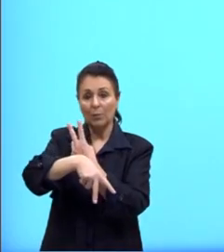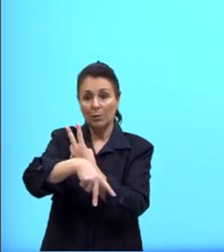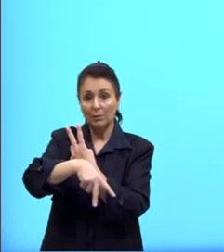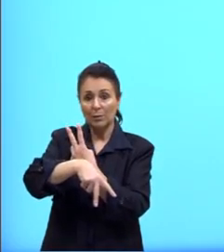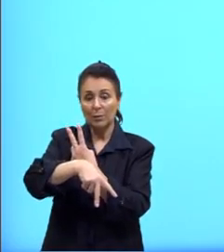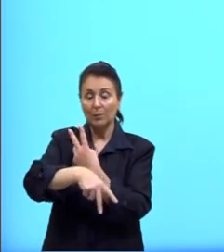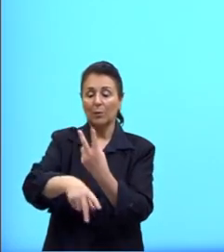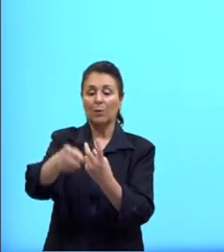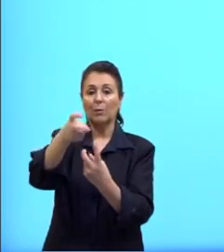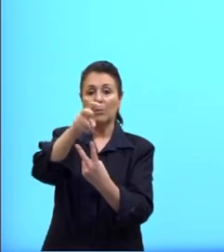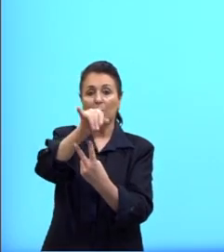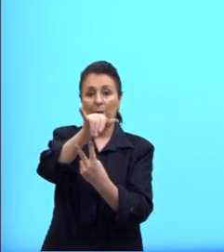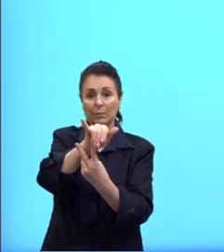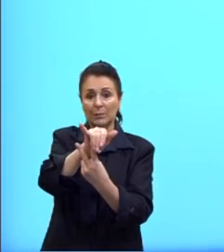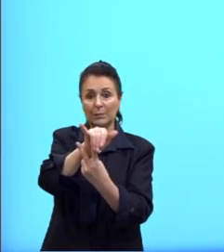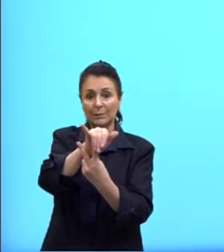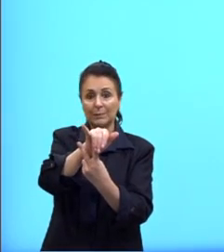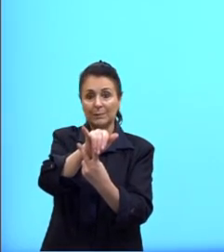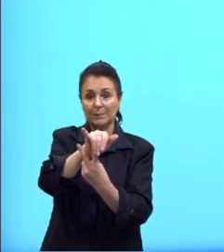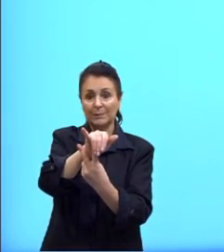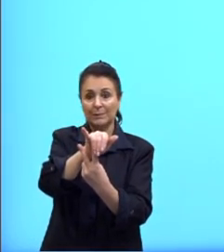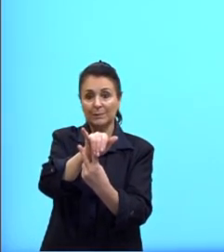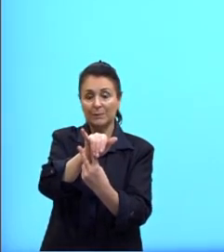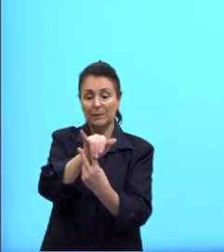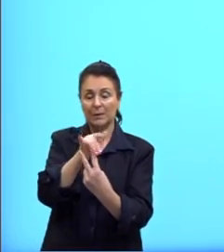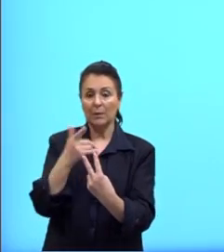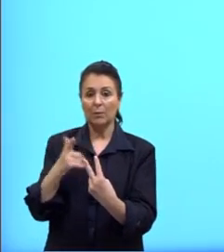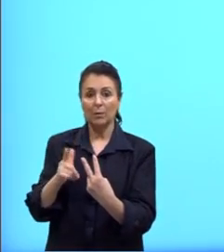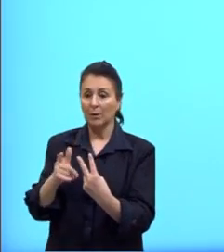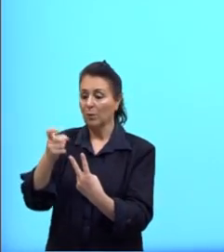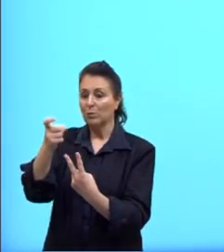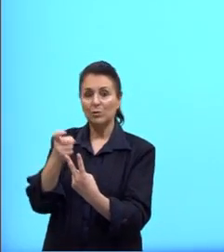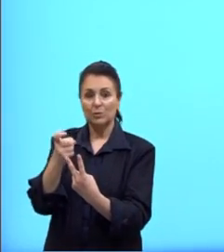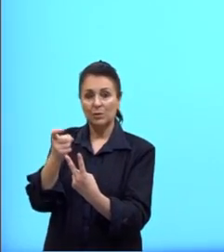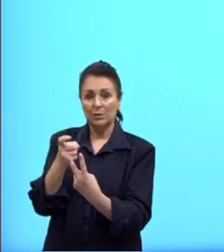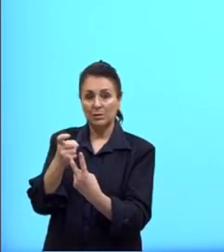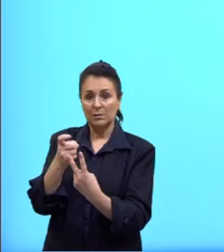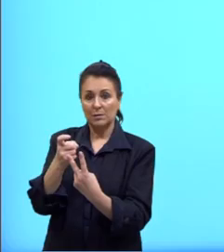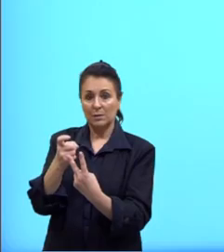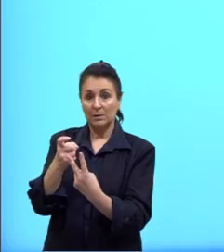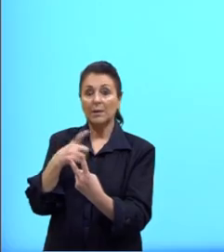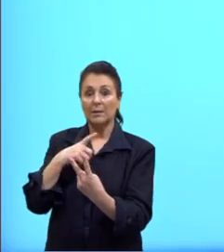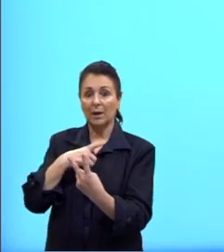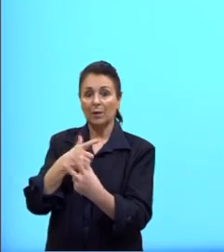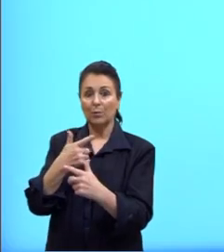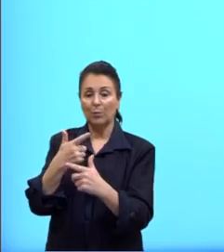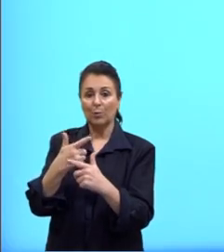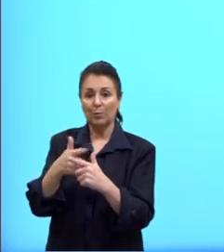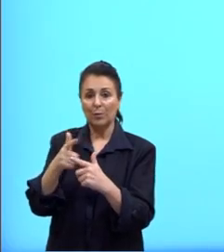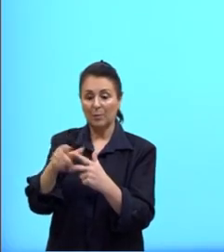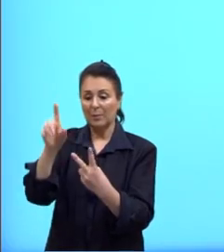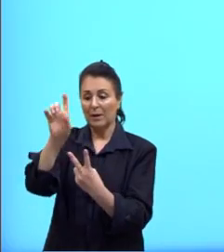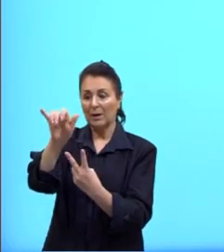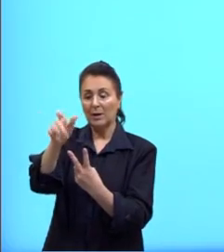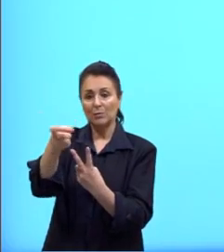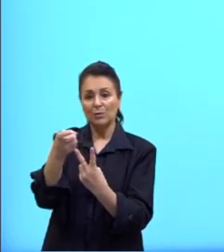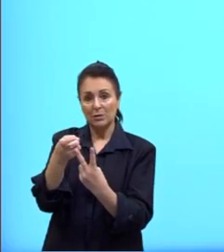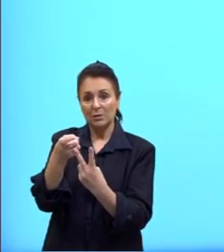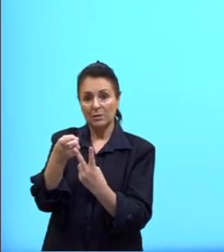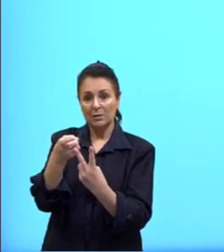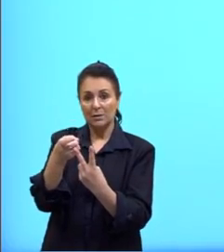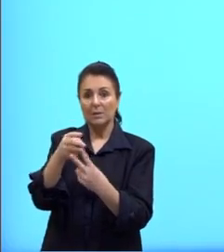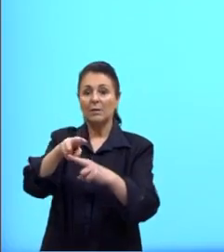se ele deu o cromossomo Y ele não deu o x que é o afetado Então os filhos não vão ser